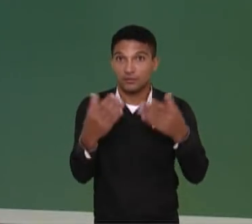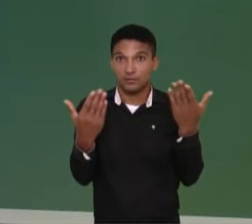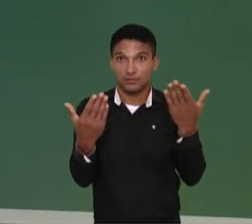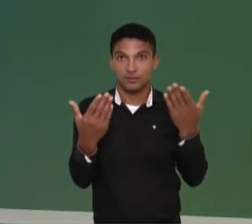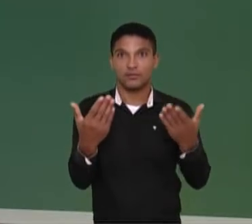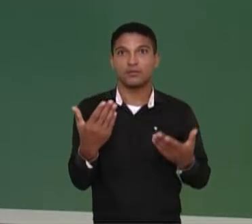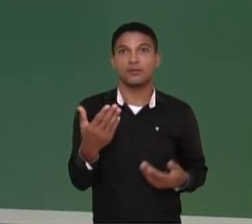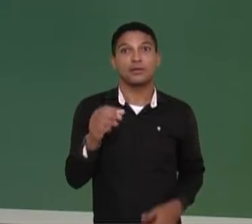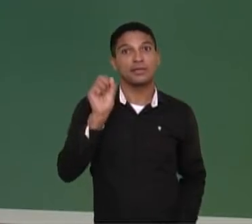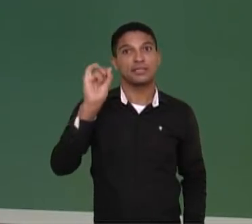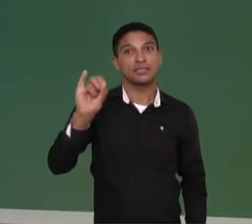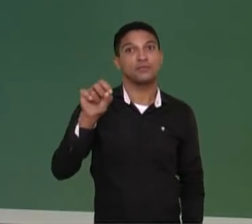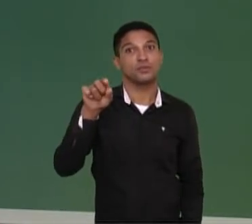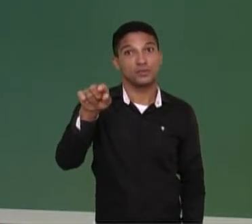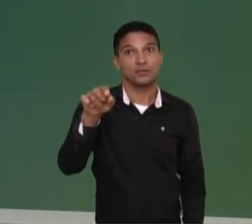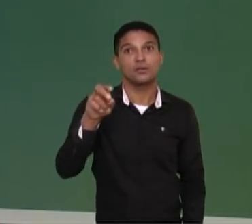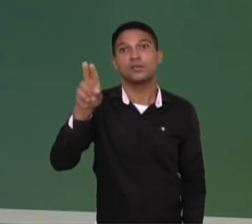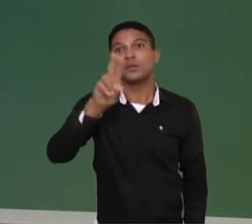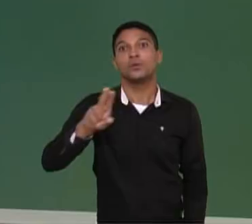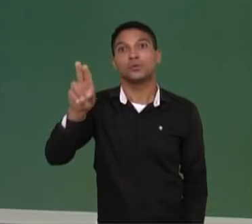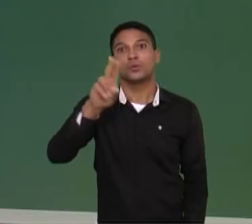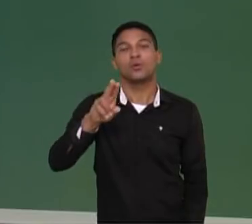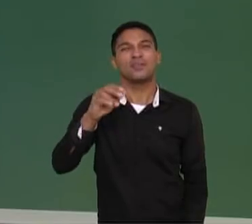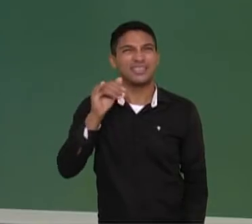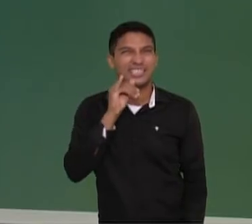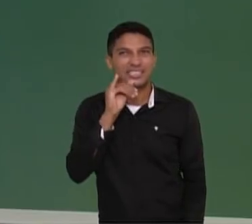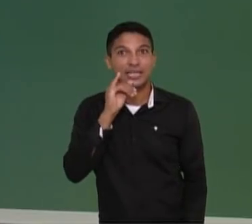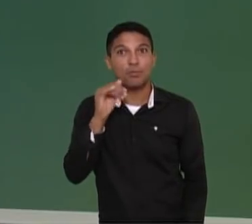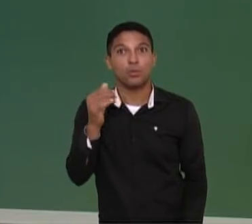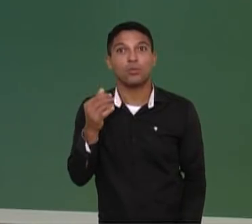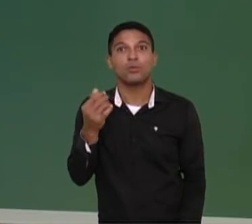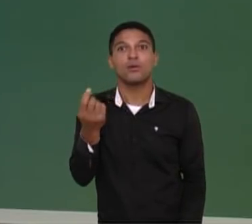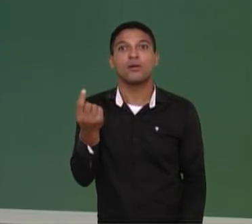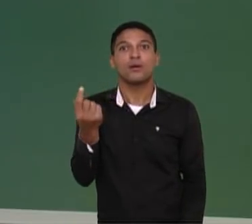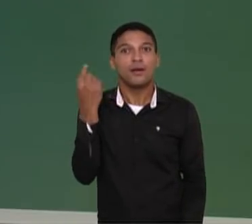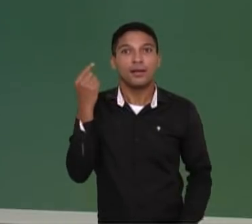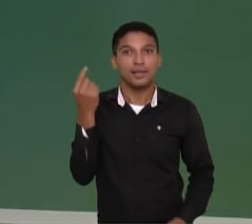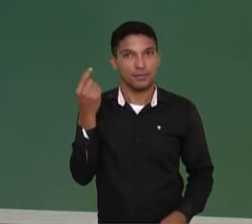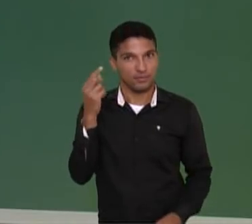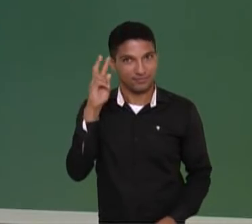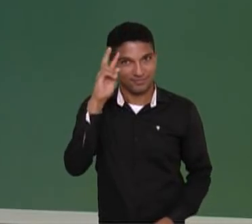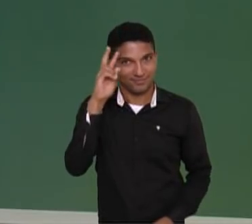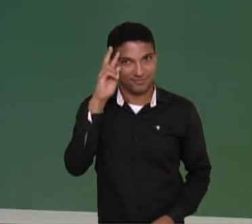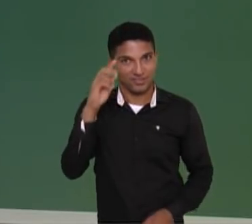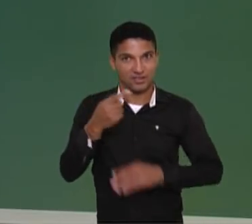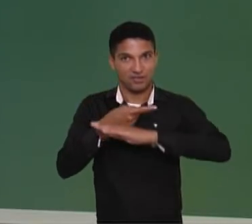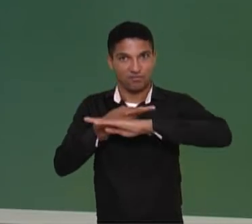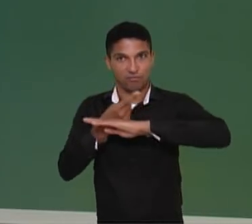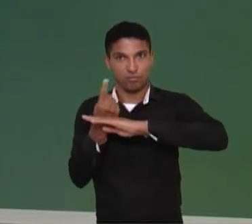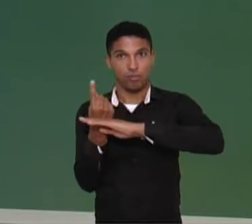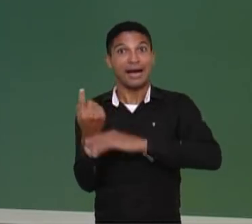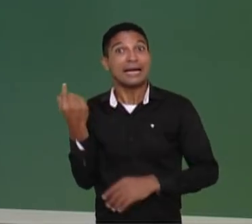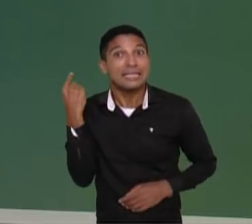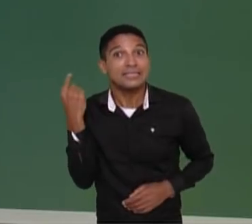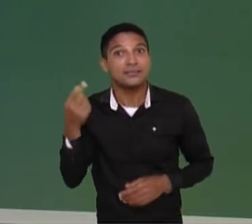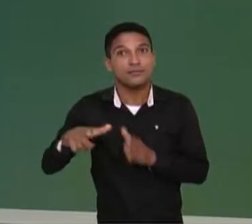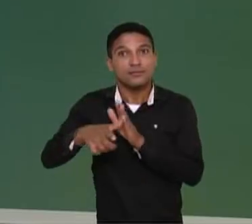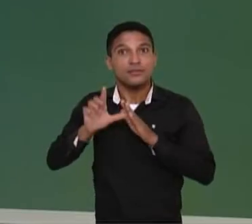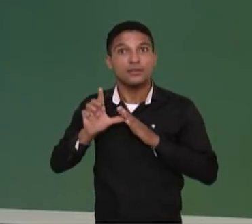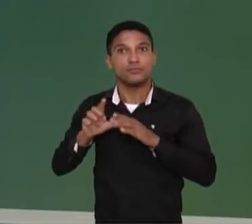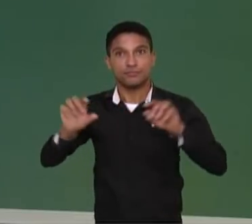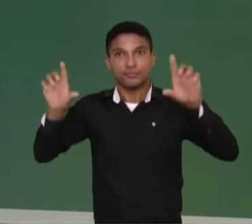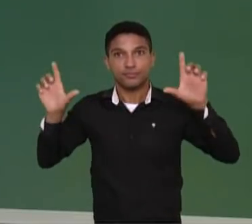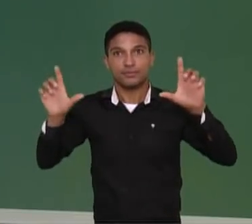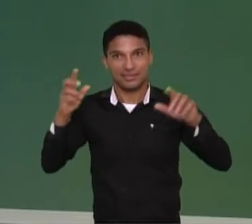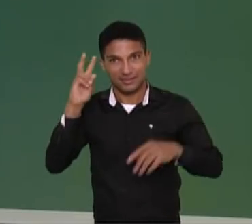E aí, se você usou como base o exemplo anterior, né, o único detalhe que você precisa se atentar é o seguinte: quando você